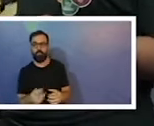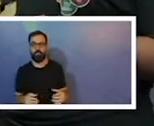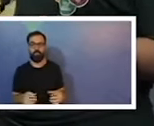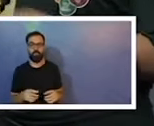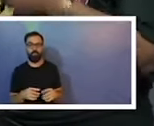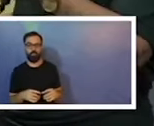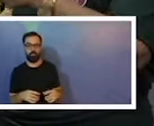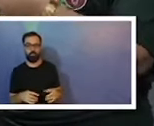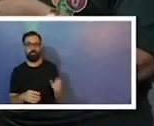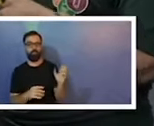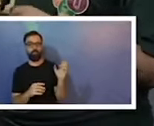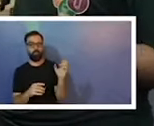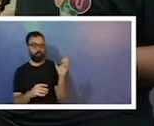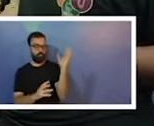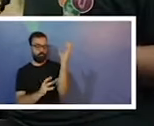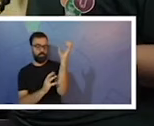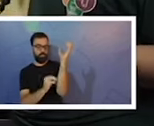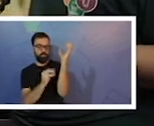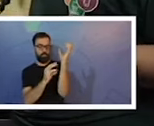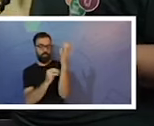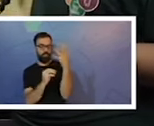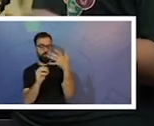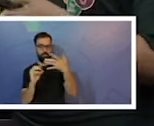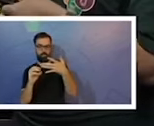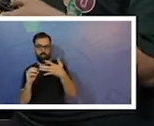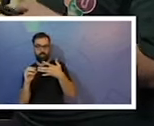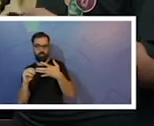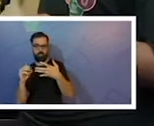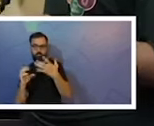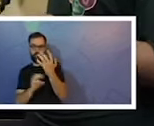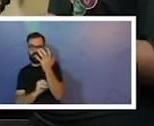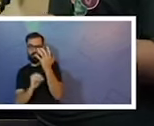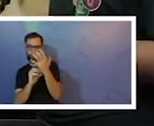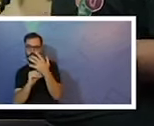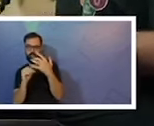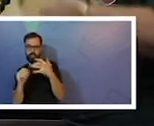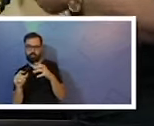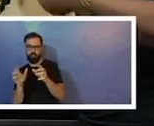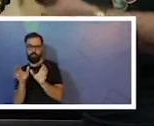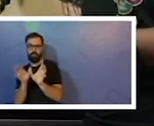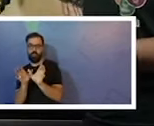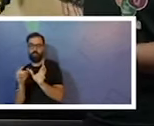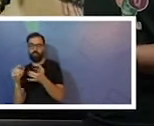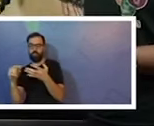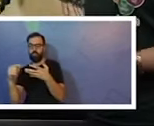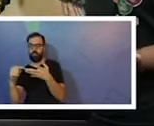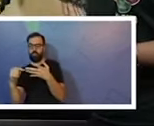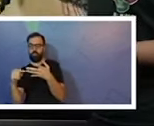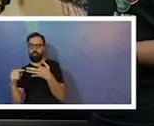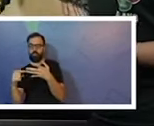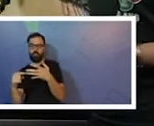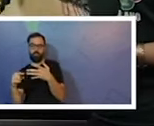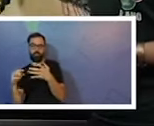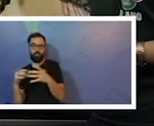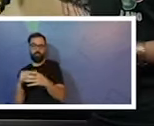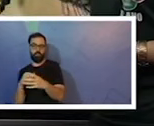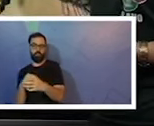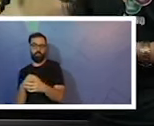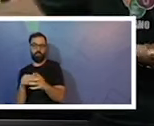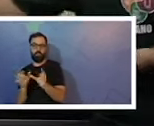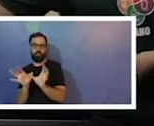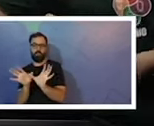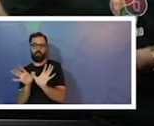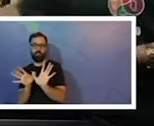A libélula. Quem come a libélula? O sapo. Quem come o sapo? A cobra. Quem come a cobra? O